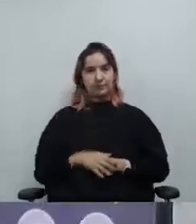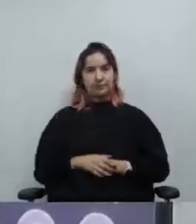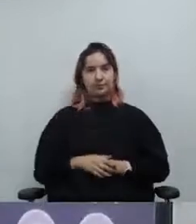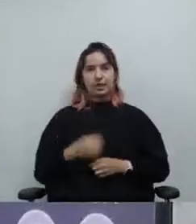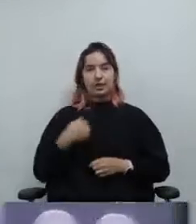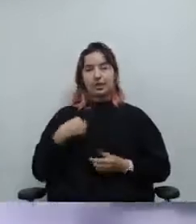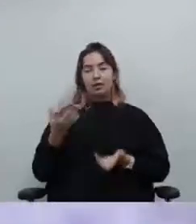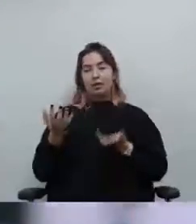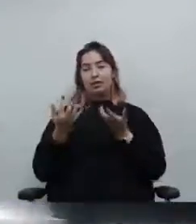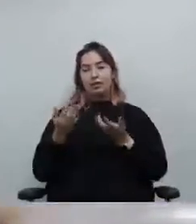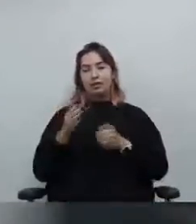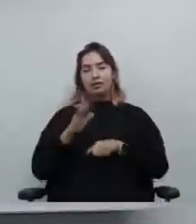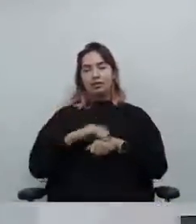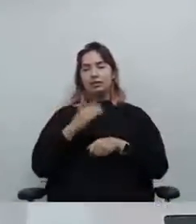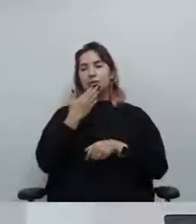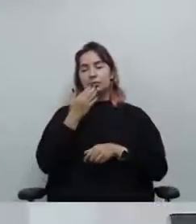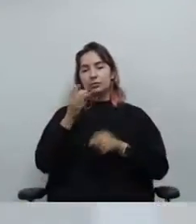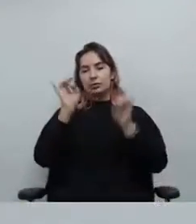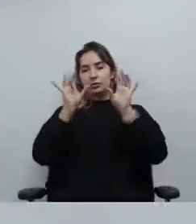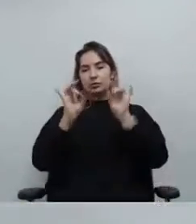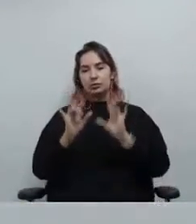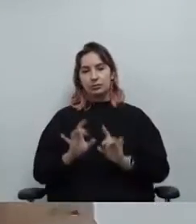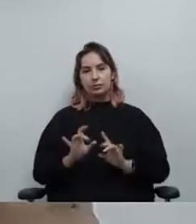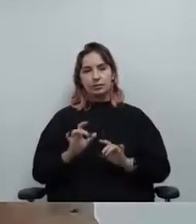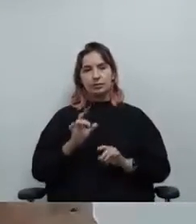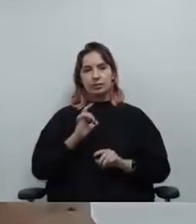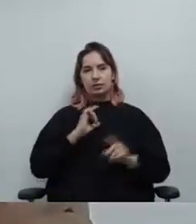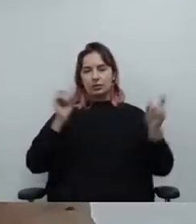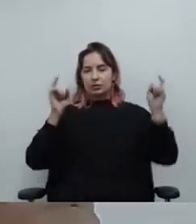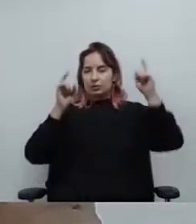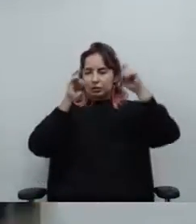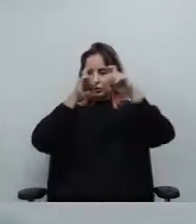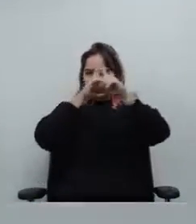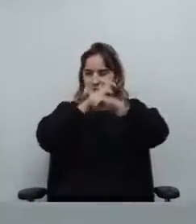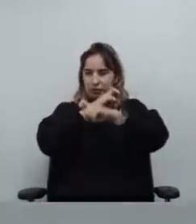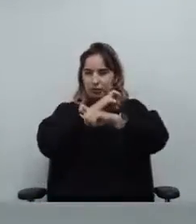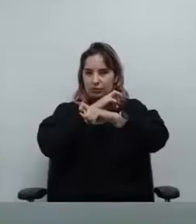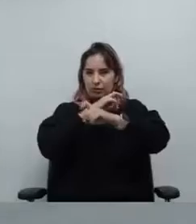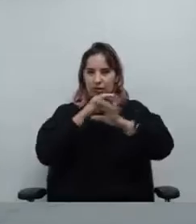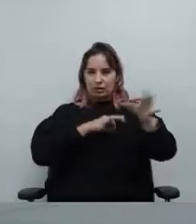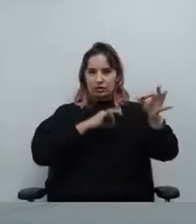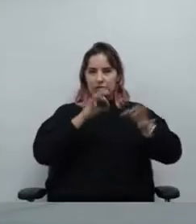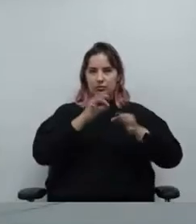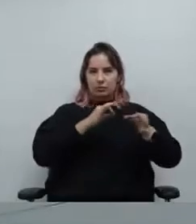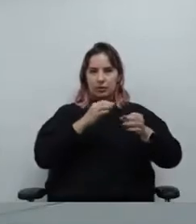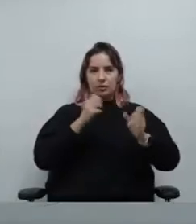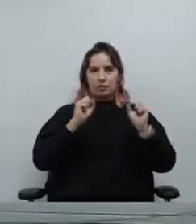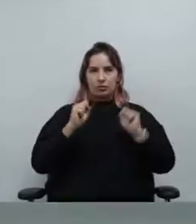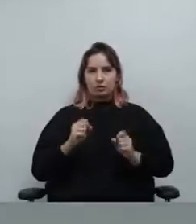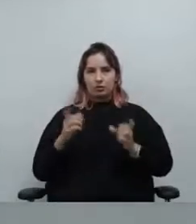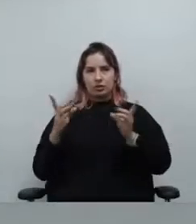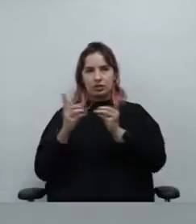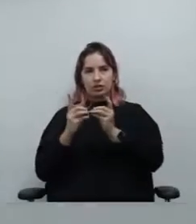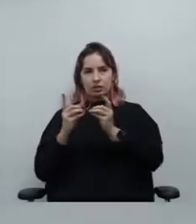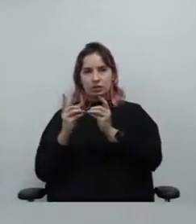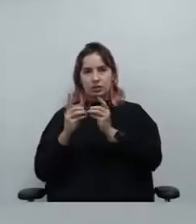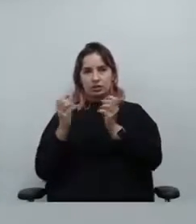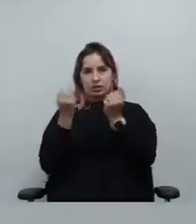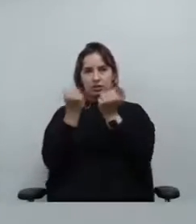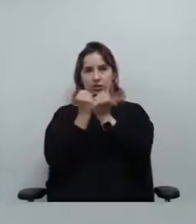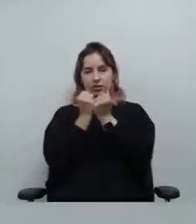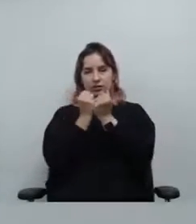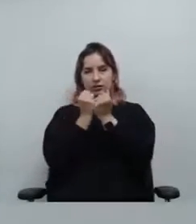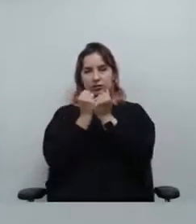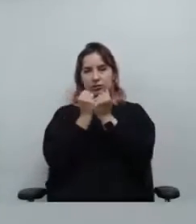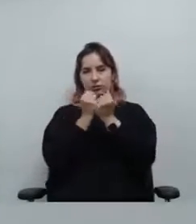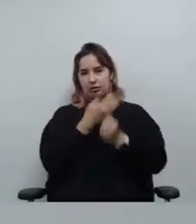Eu queria fazer um pedido especial. Eu tenho tido uma dificuldade bastante grande estrutural para ser atendido pela Defensoria Pública já há vários